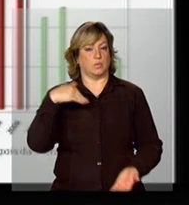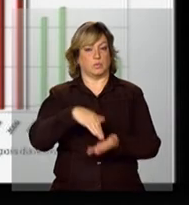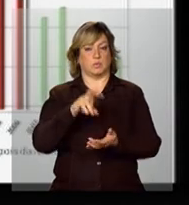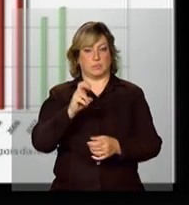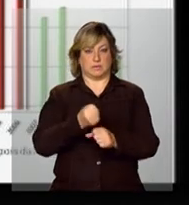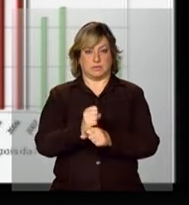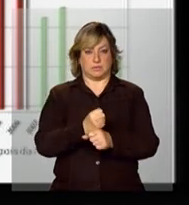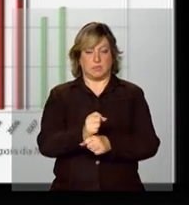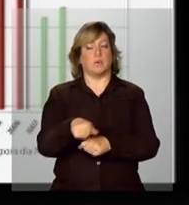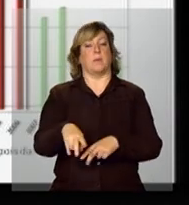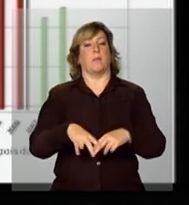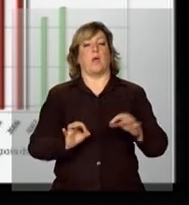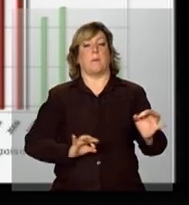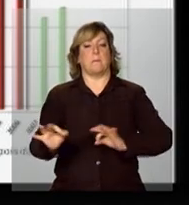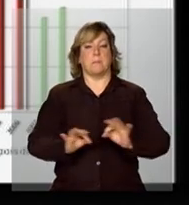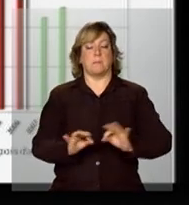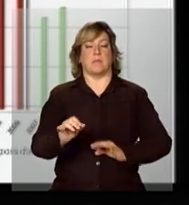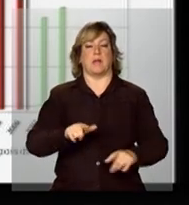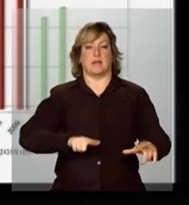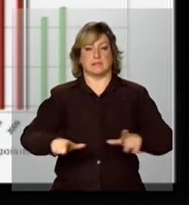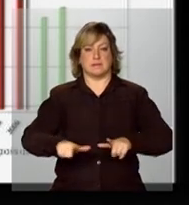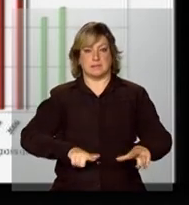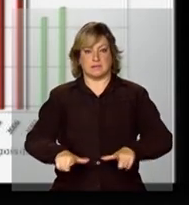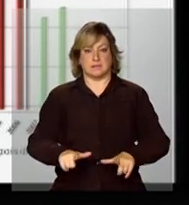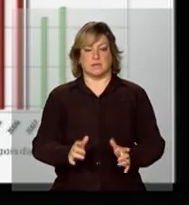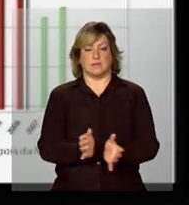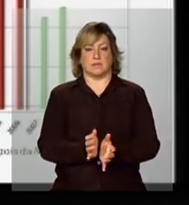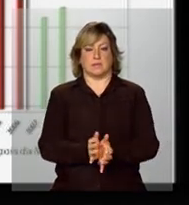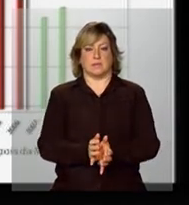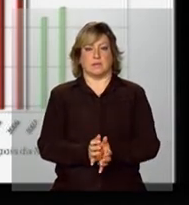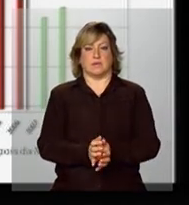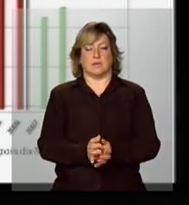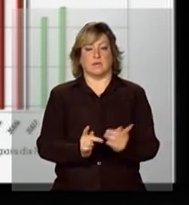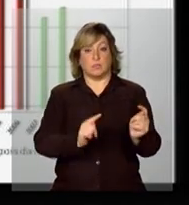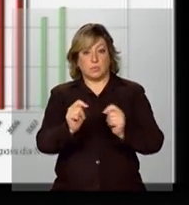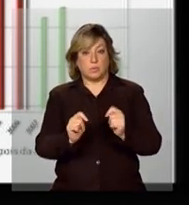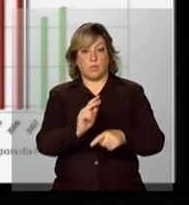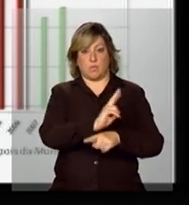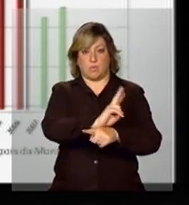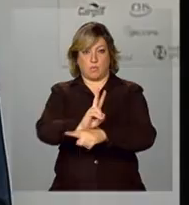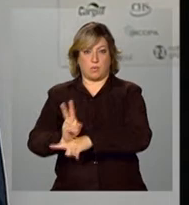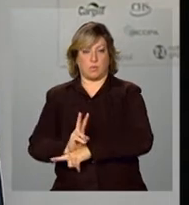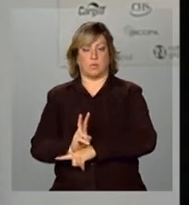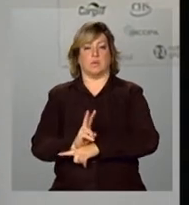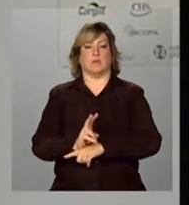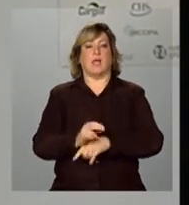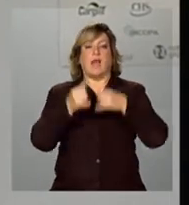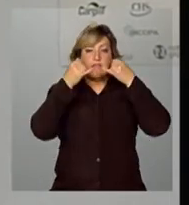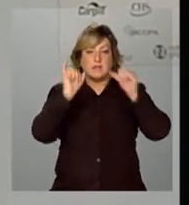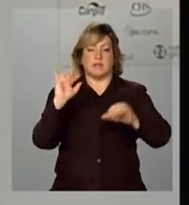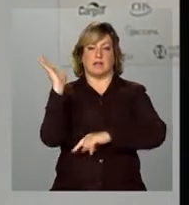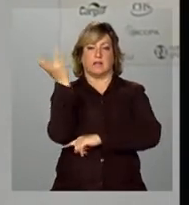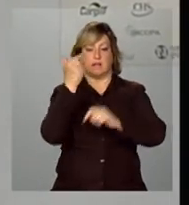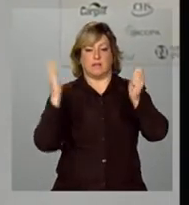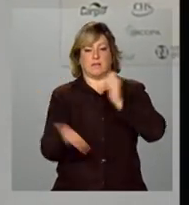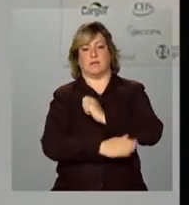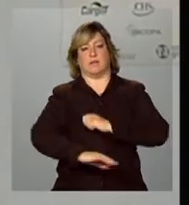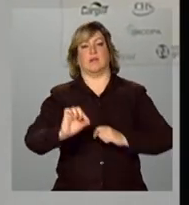ao plano de ação de prevenção e controle do desmatamento na Amazônia